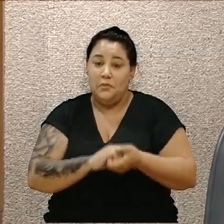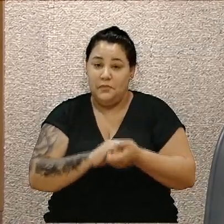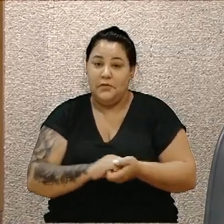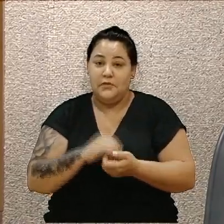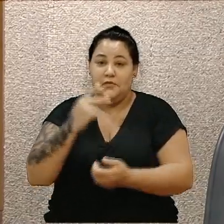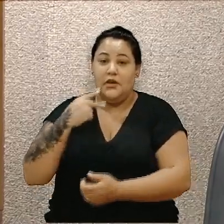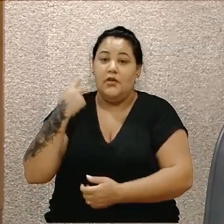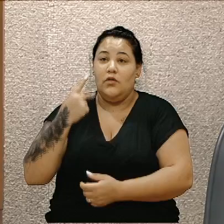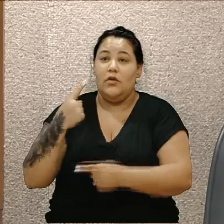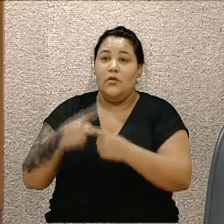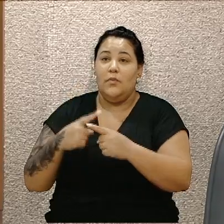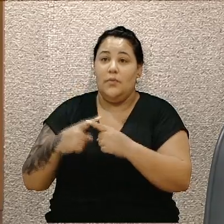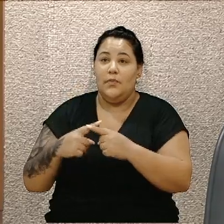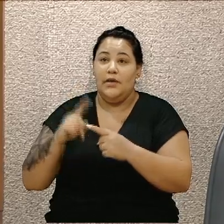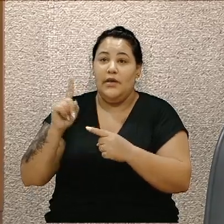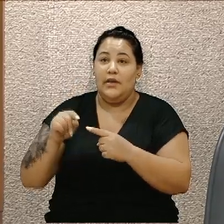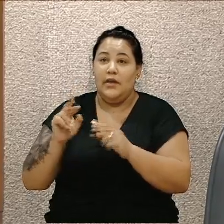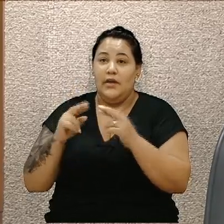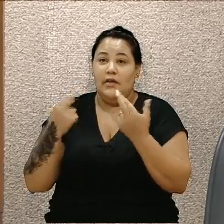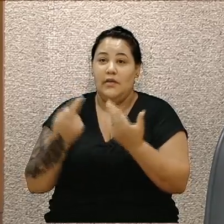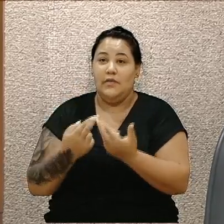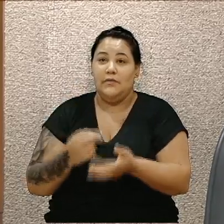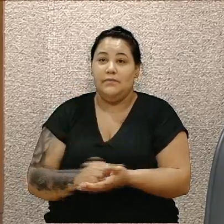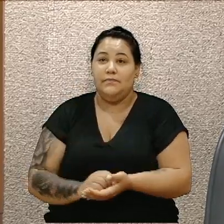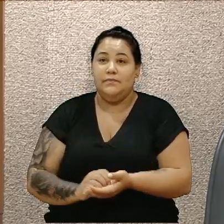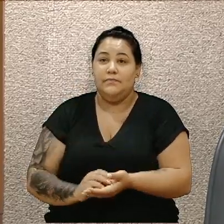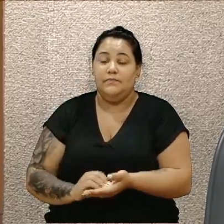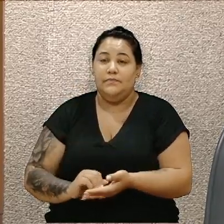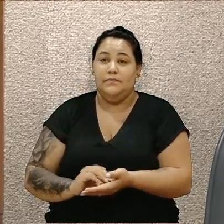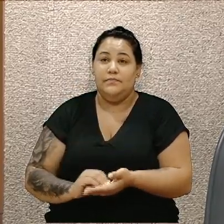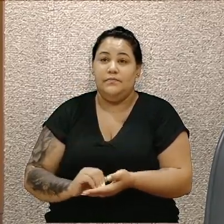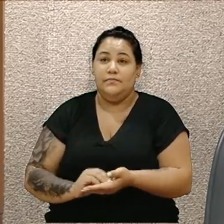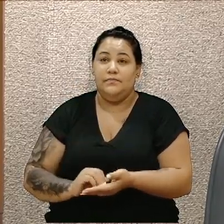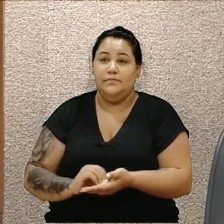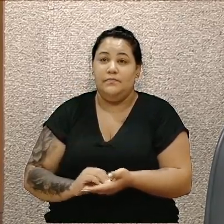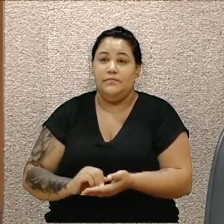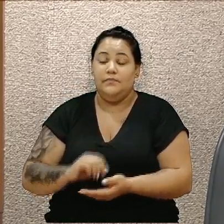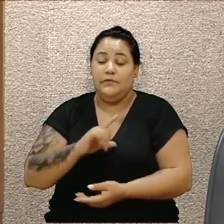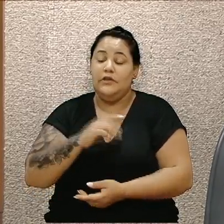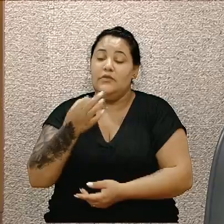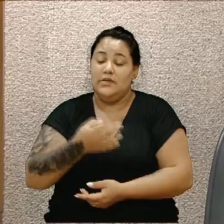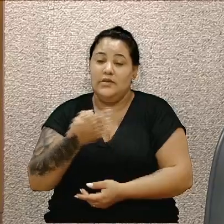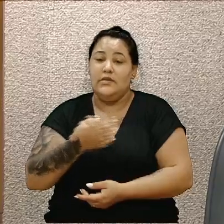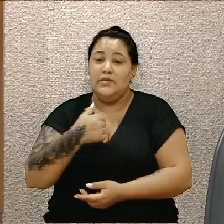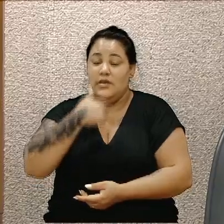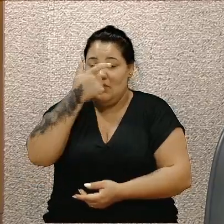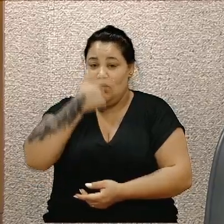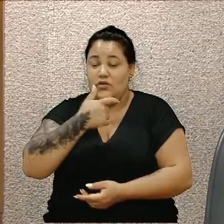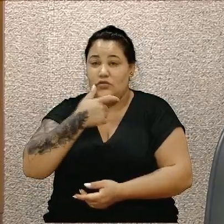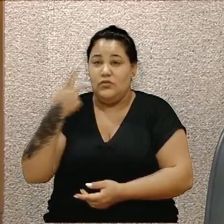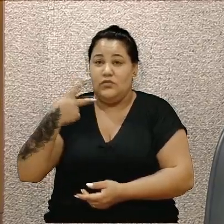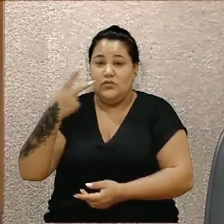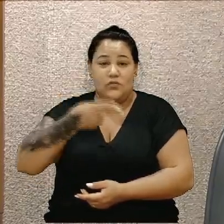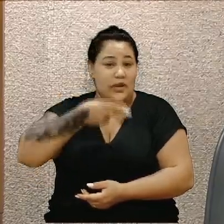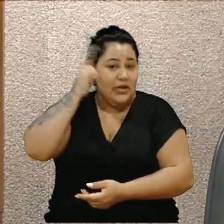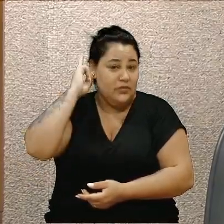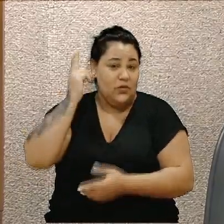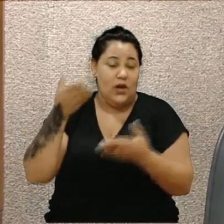o tema da ordem do dia. Sem dúvida nenhuma. Eu acho que o nosso vice-prefeito agora assumiu um cargo de